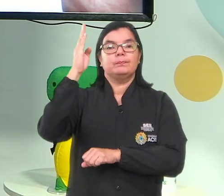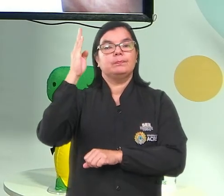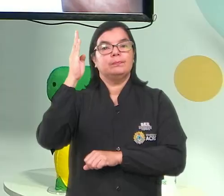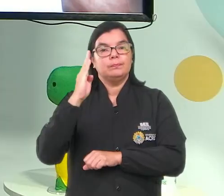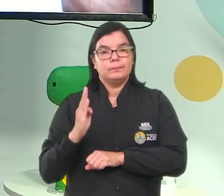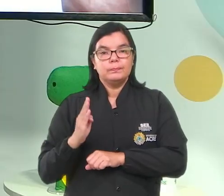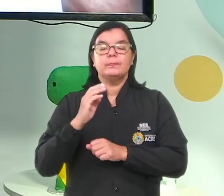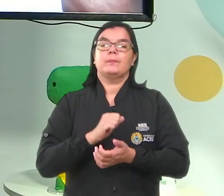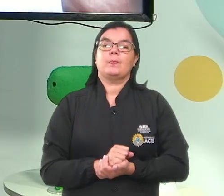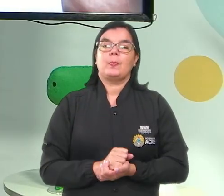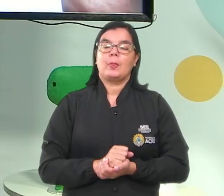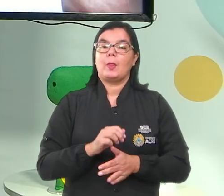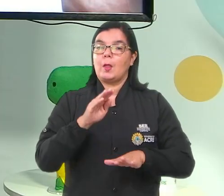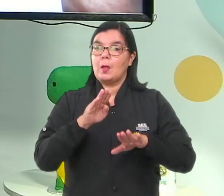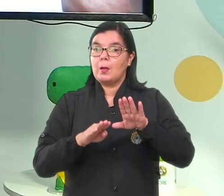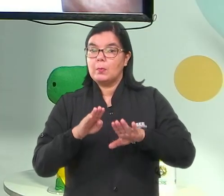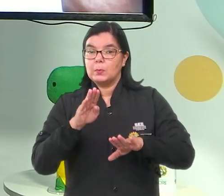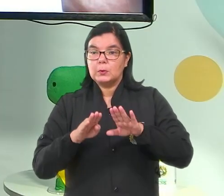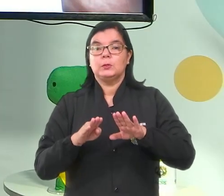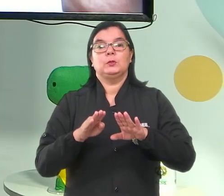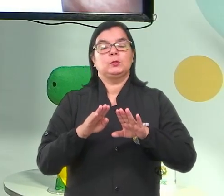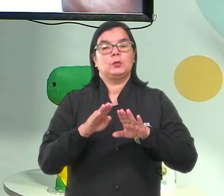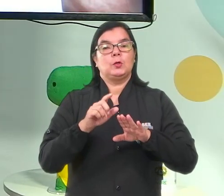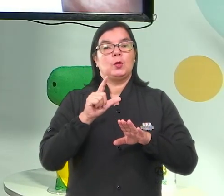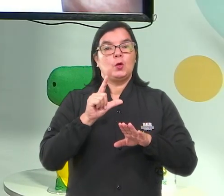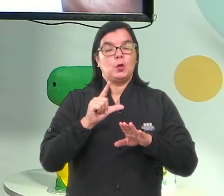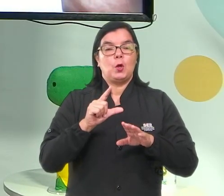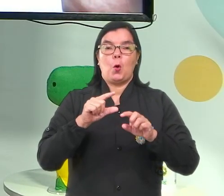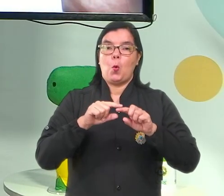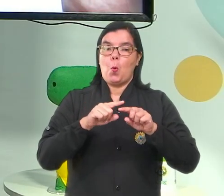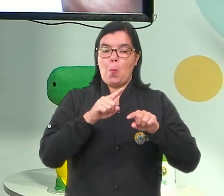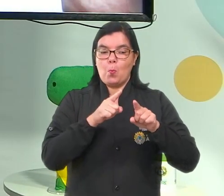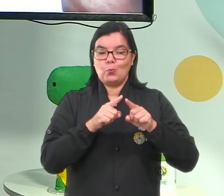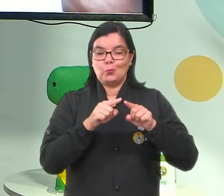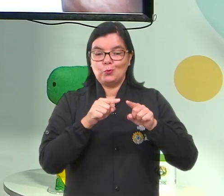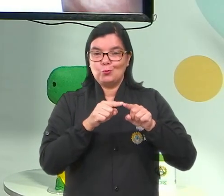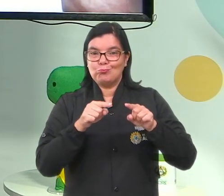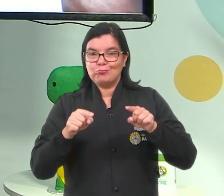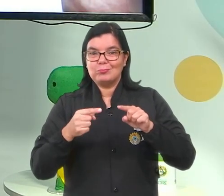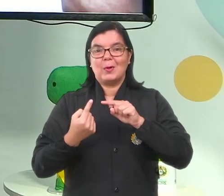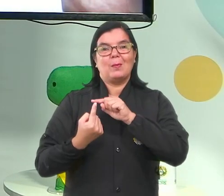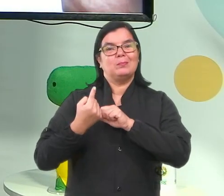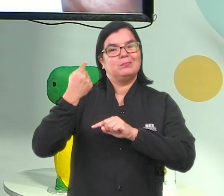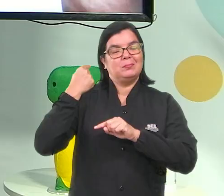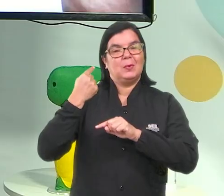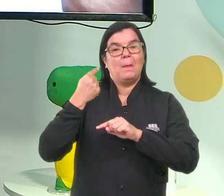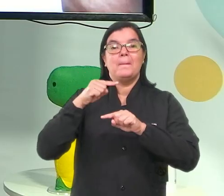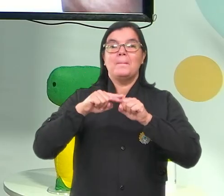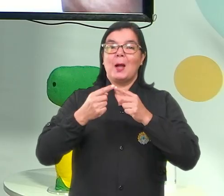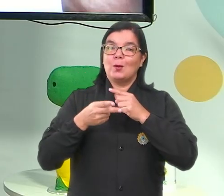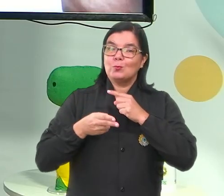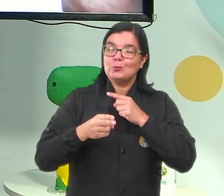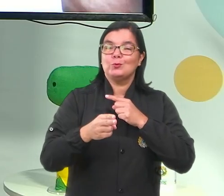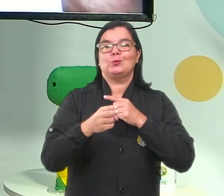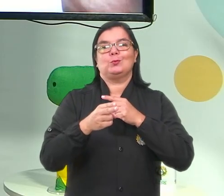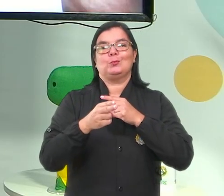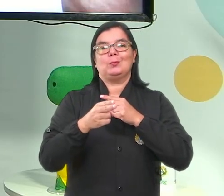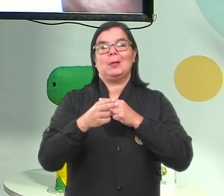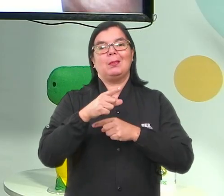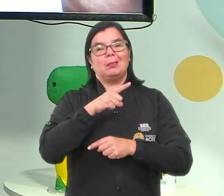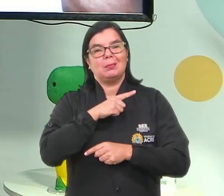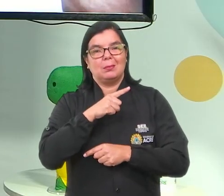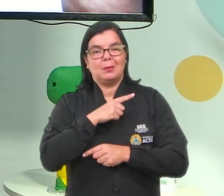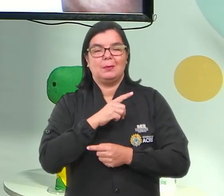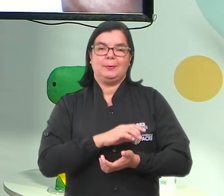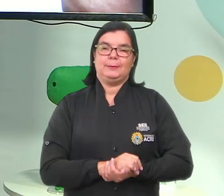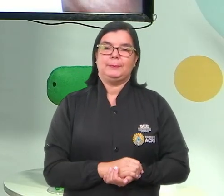e por mais que tenham sido desencadeadas em um tempo passado, perduram até os dias atuais.